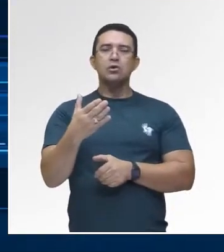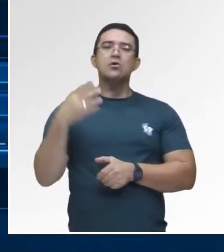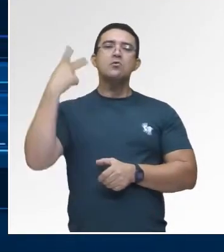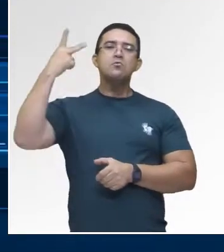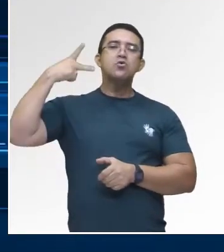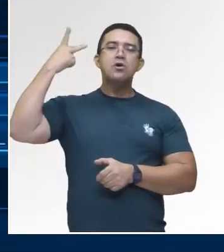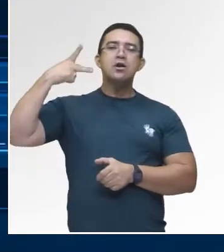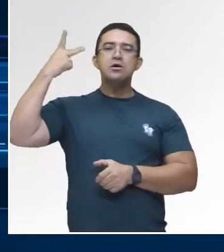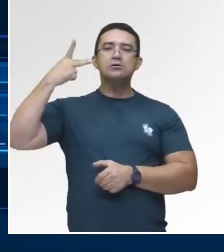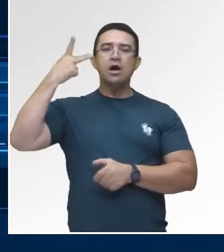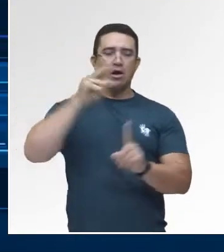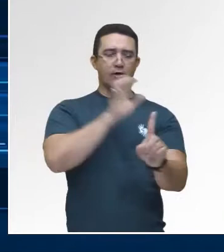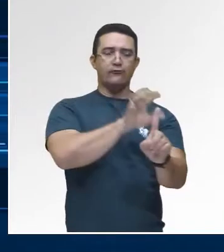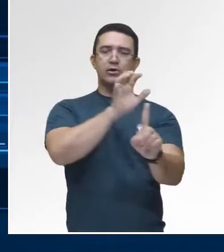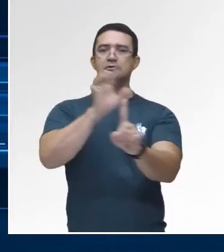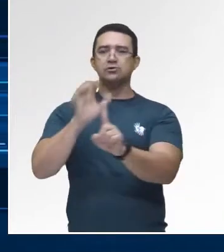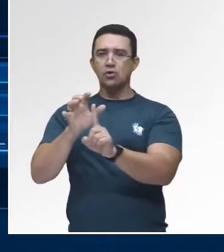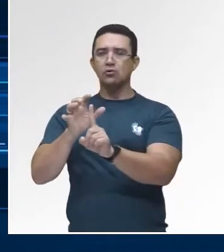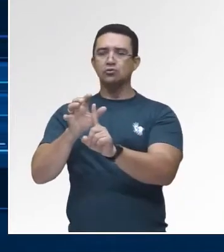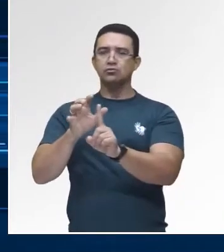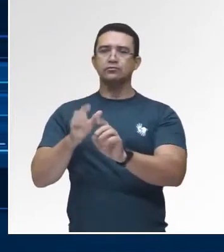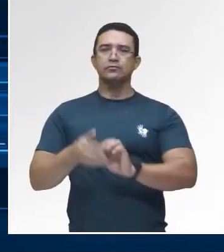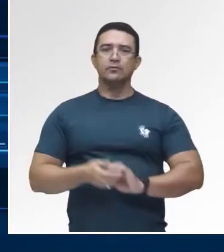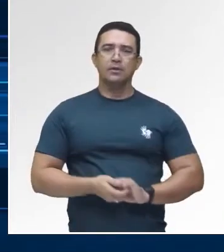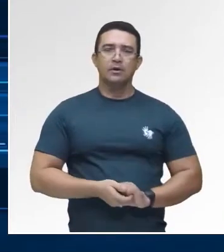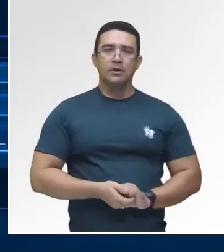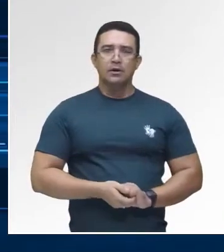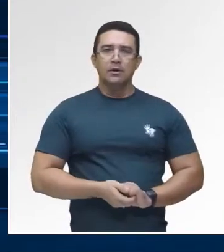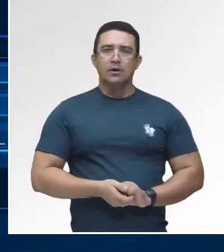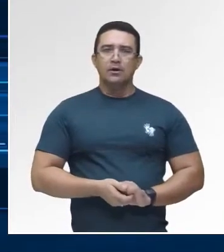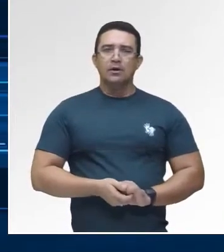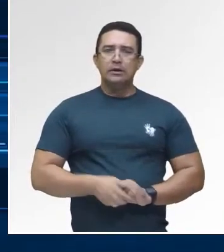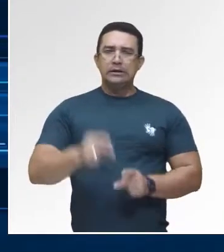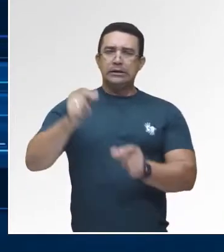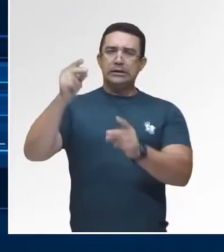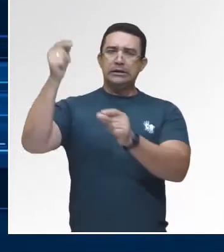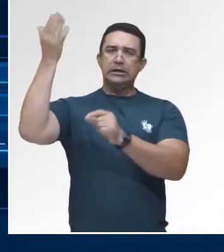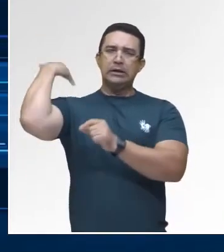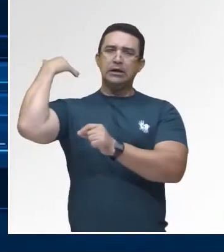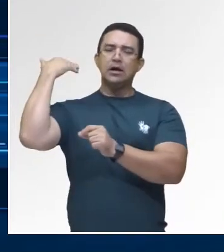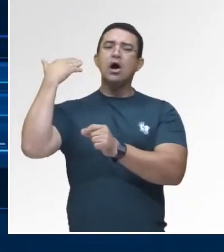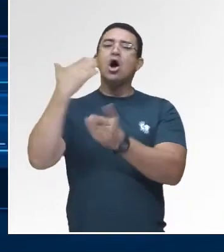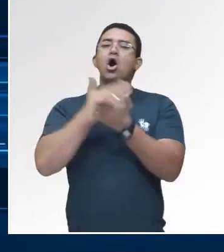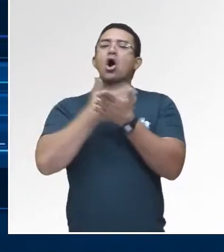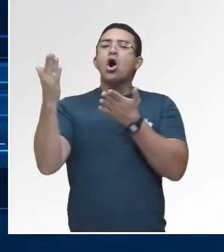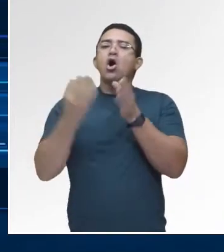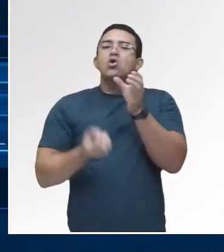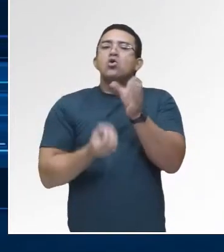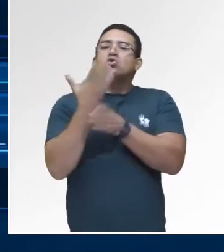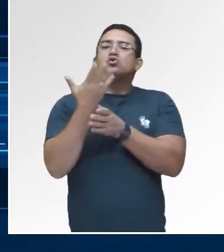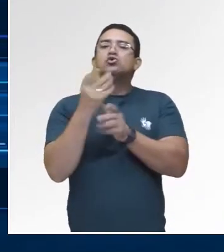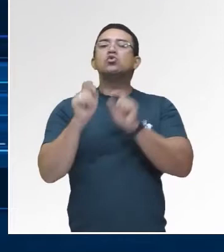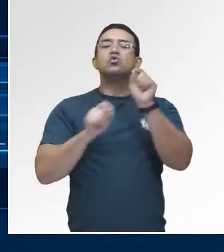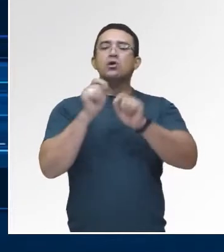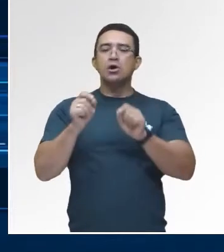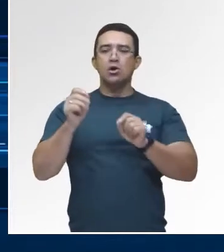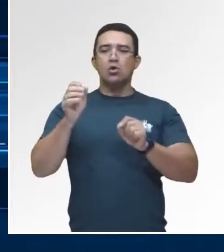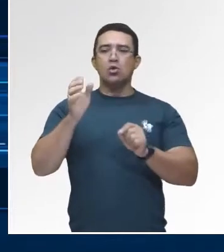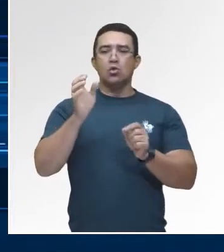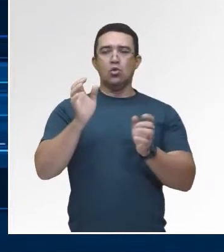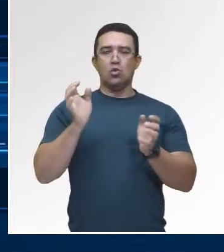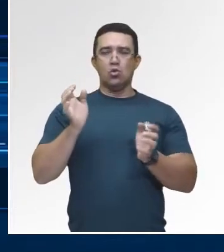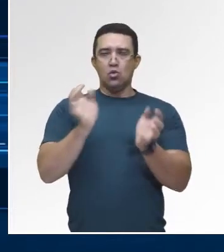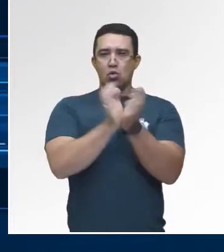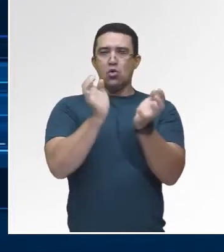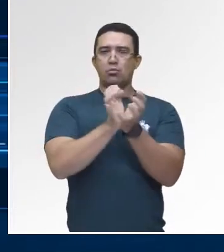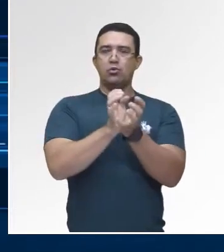muito influenciou nos tempos modernos. Então, nessa época começou a surgir os burgueses e os